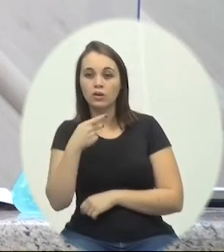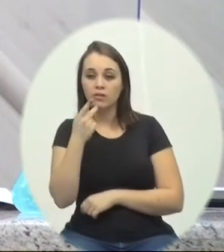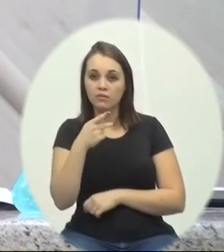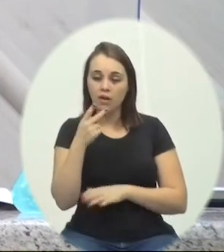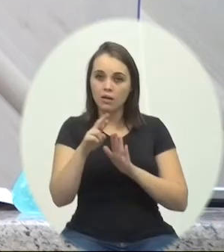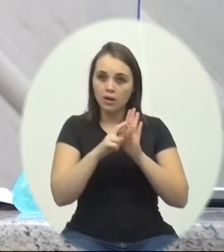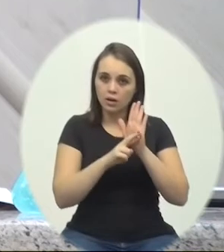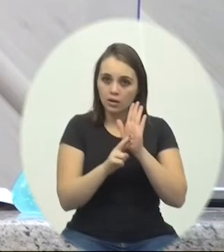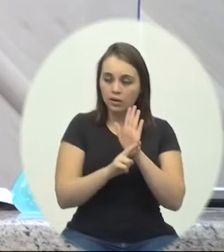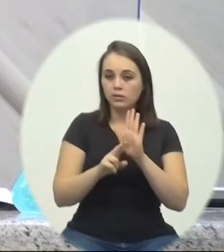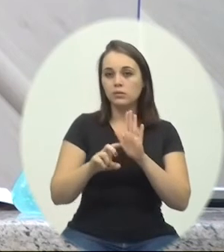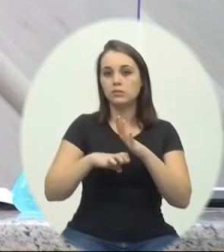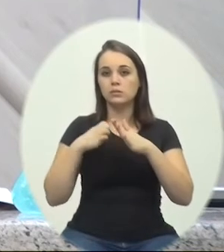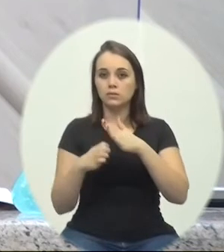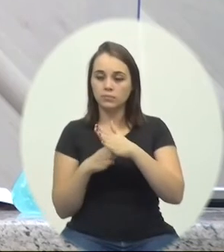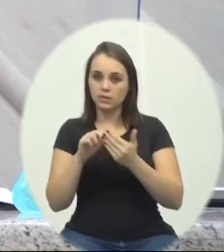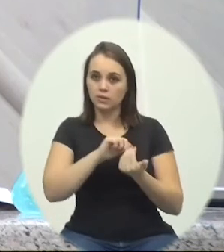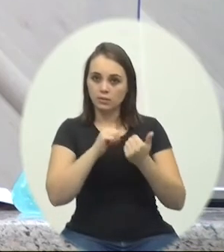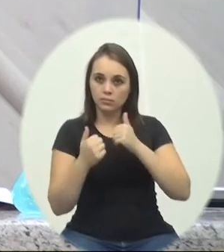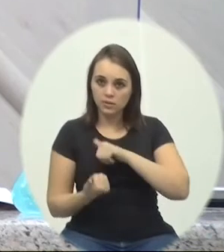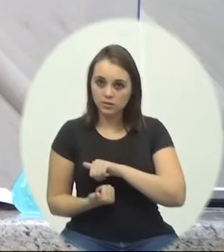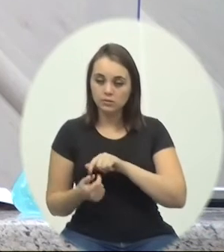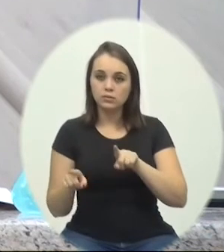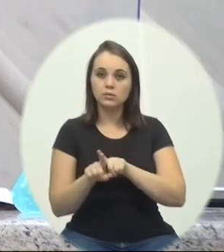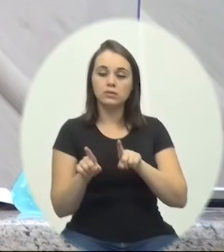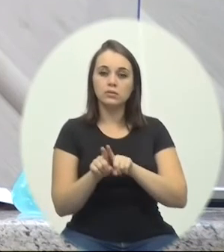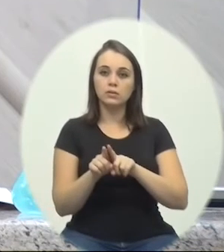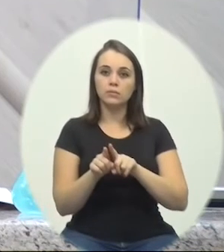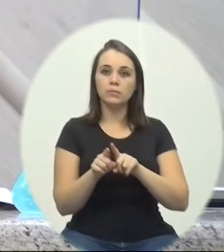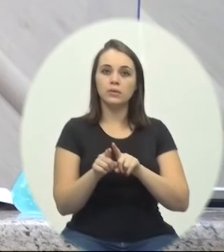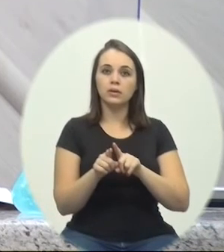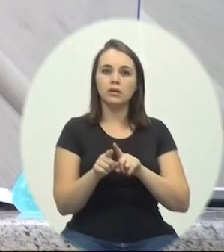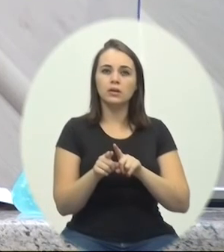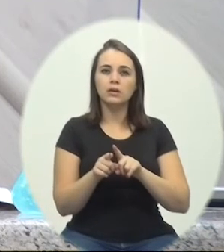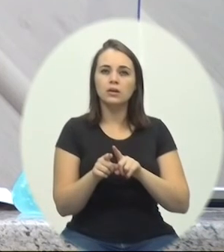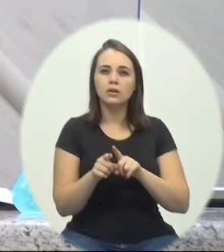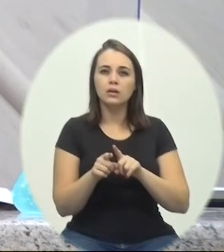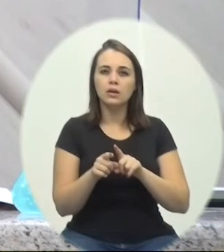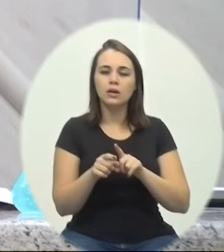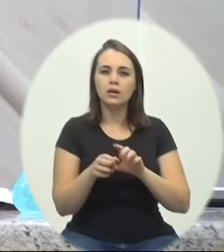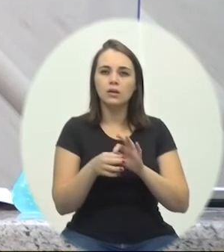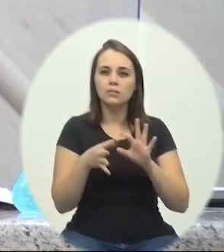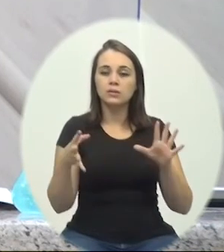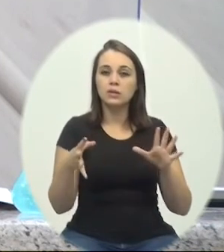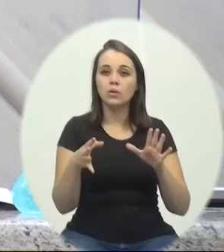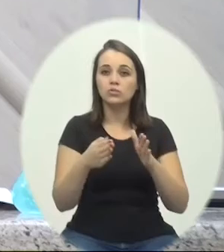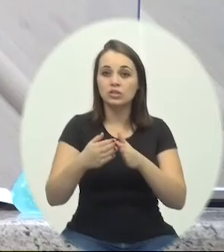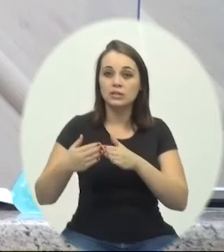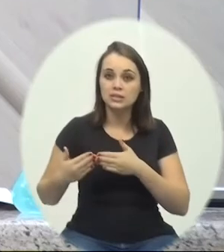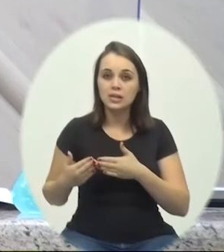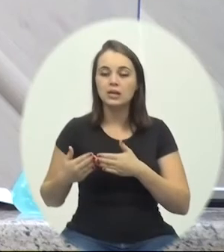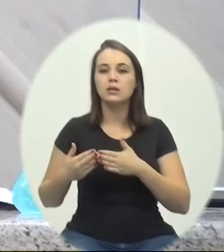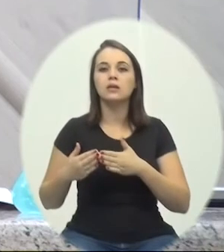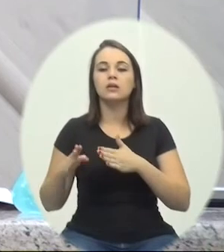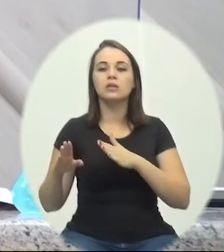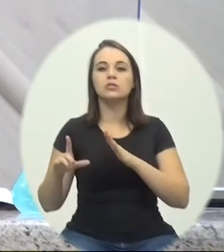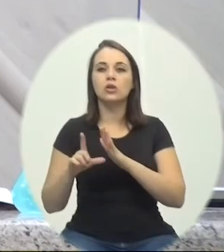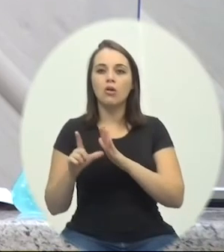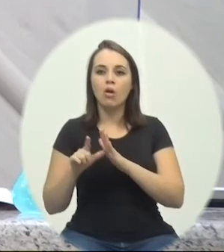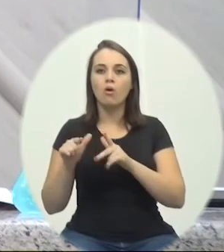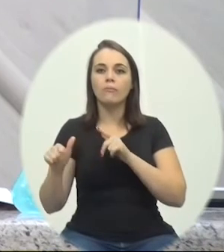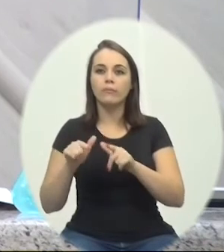enquadramento empresarial e a autodeclaração para fins de liberação dos alvarás de licença para funcionamento